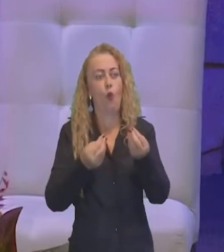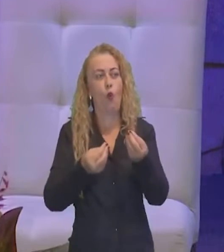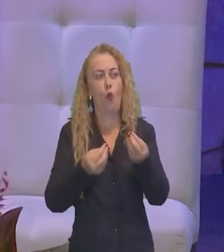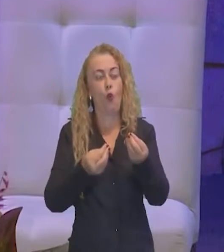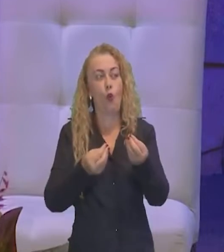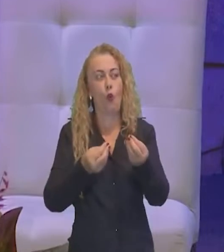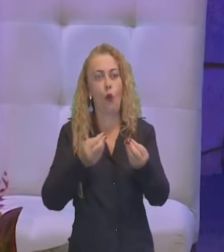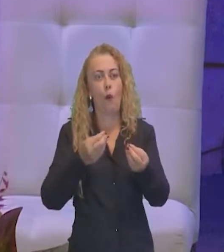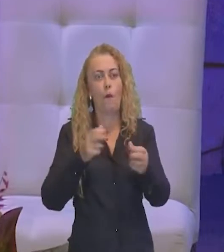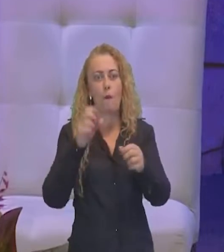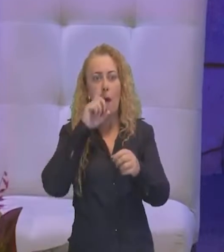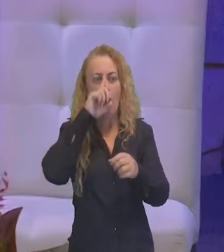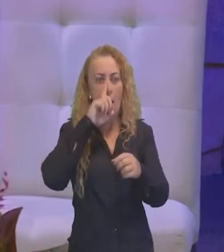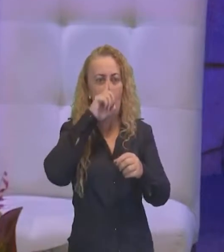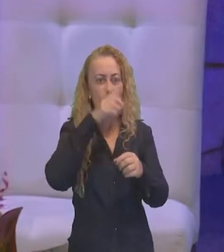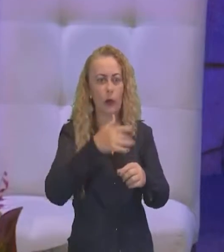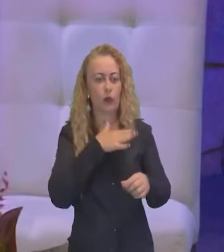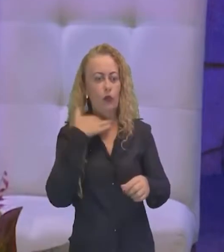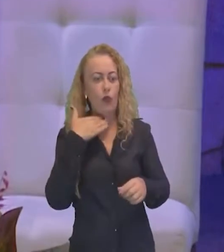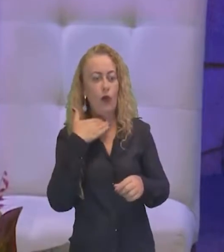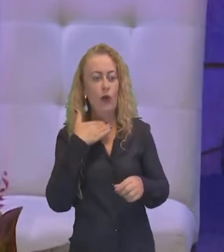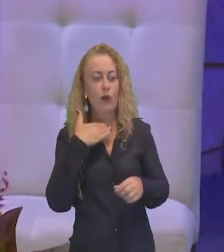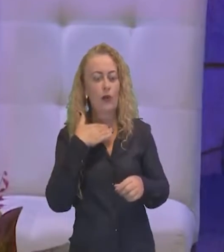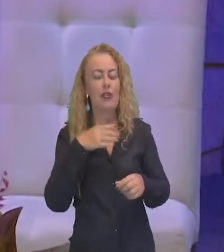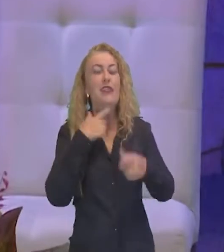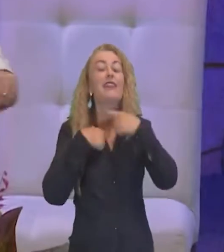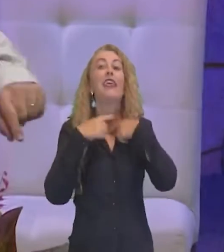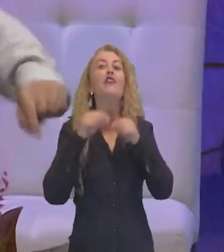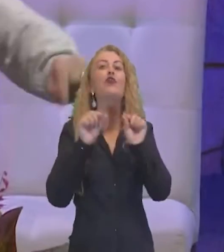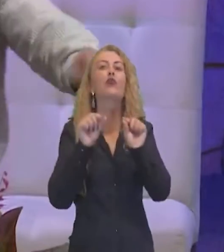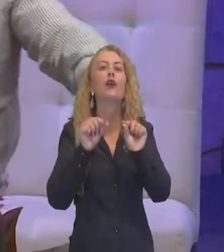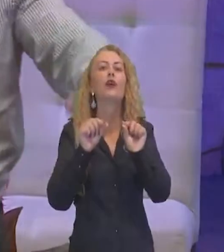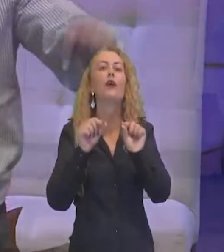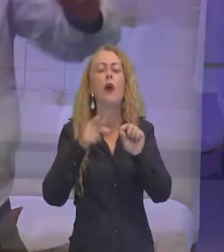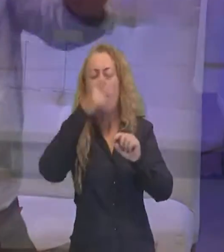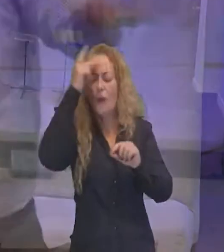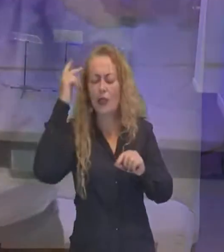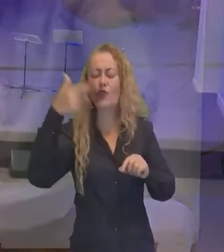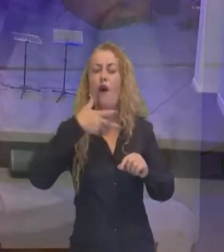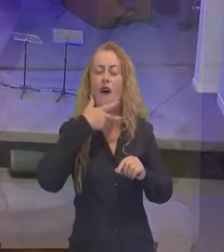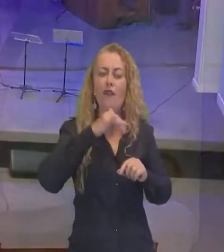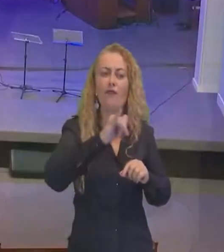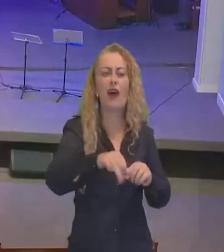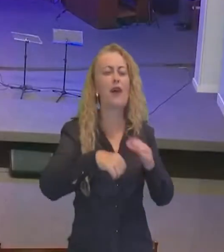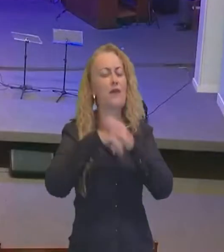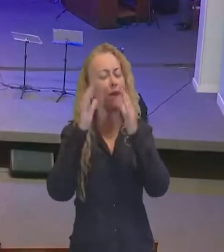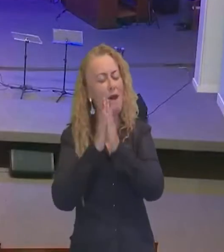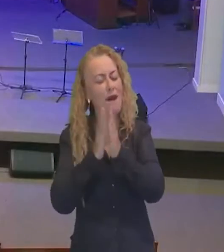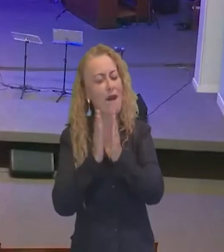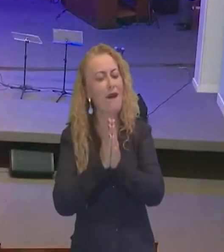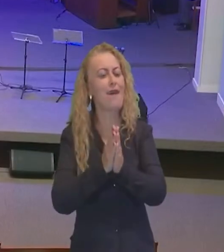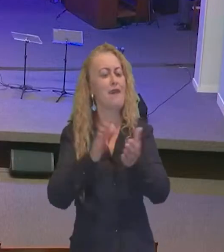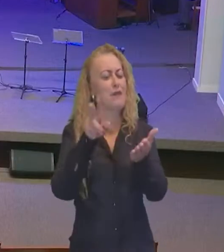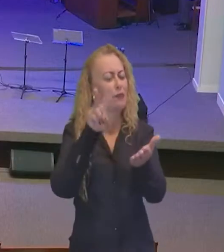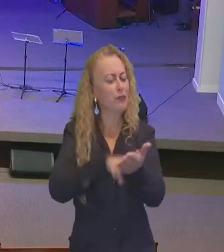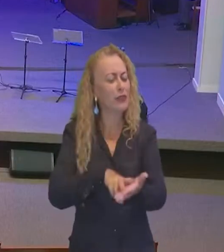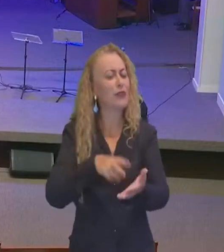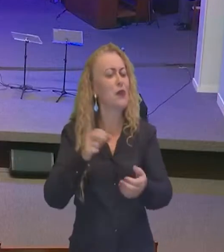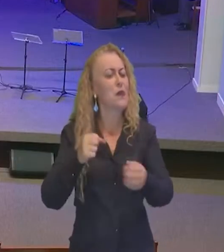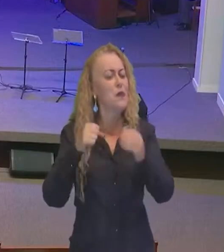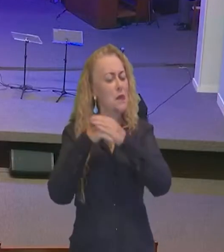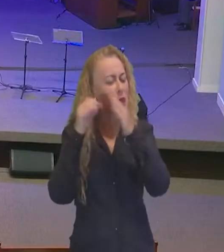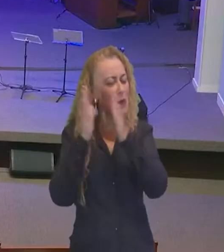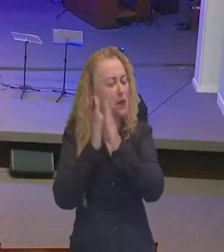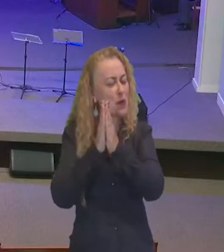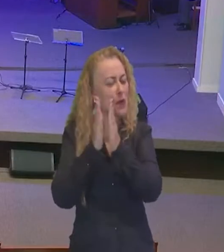você deseja é que alguém vá lá orar, é que alguém vá lá e ore, e clame ao Senhor, e peça a Deus para o